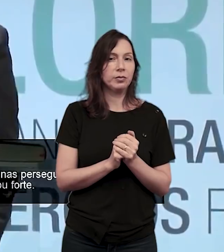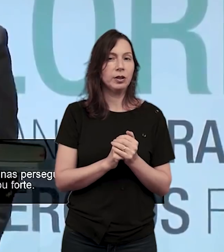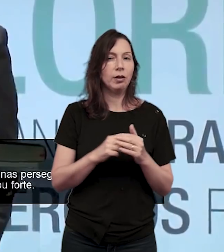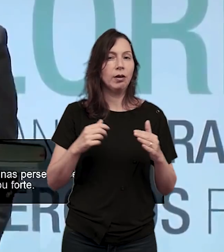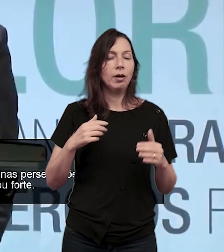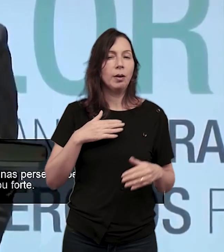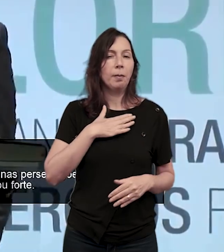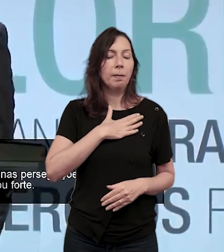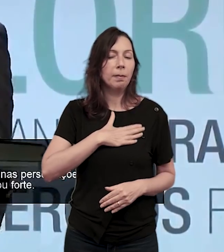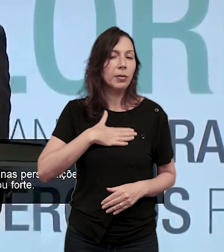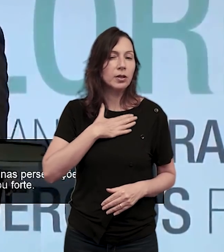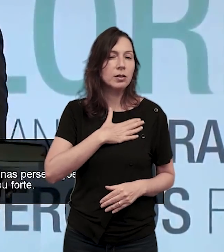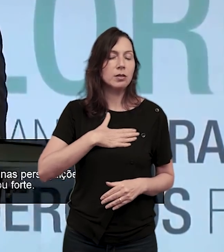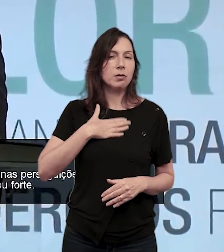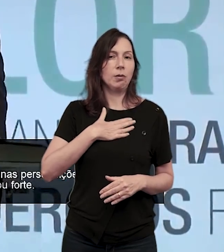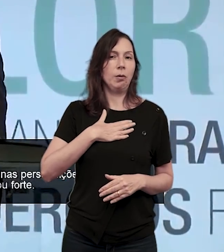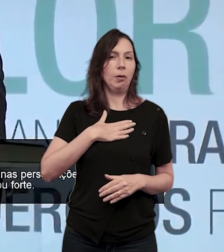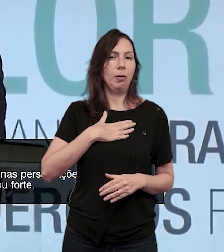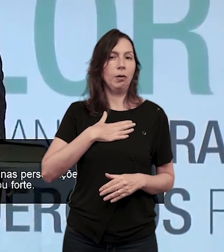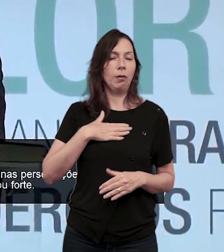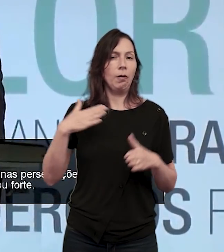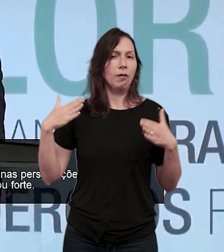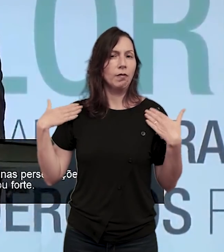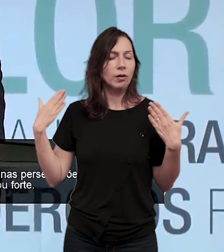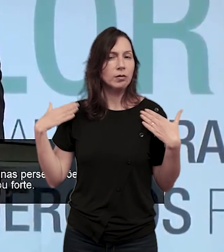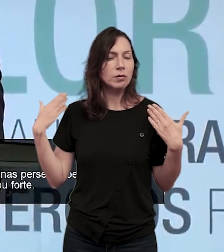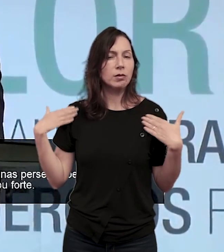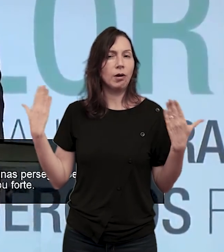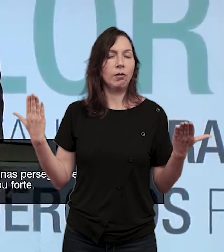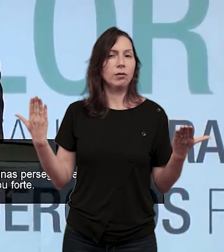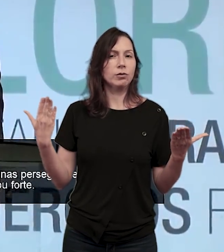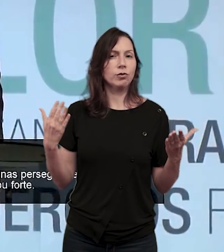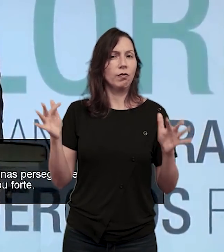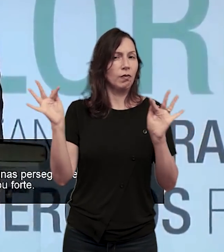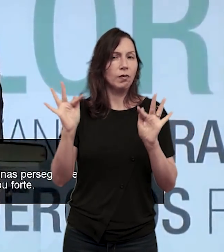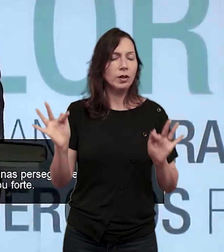prazer é deleite.